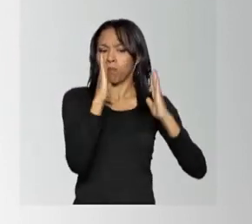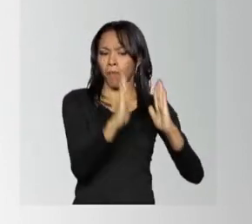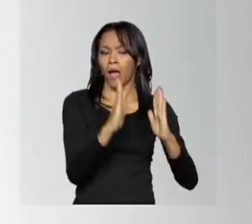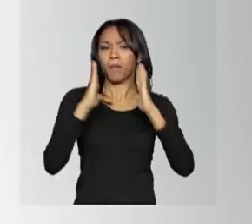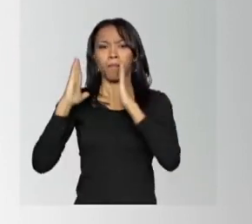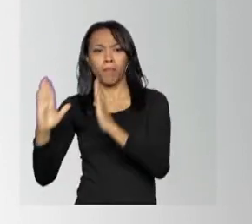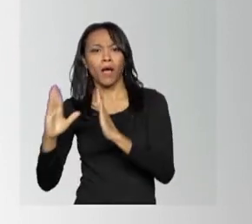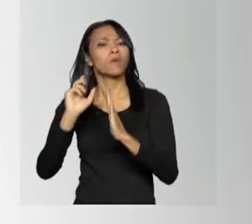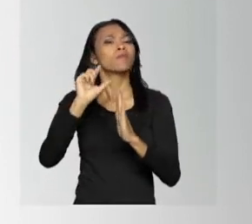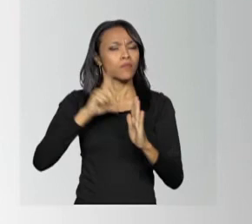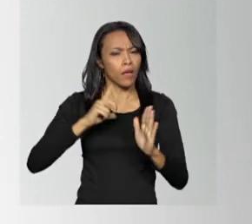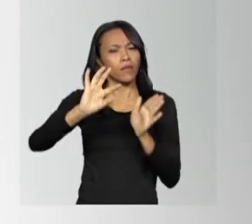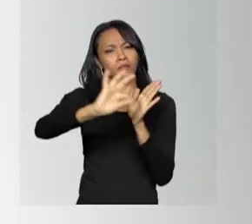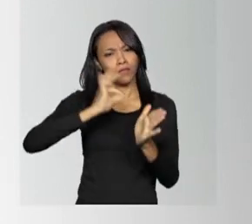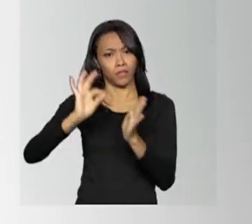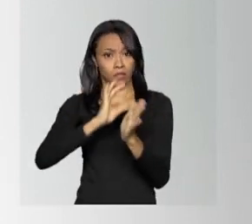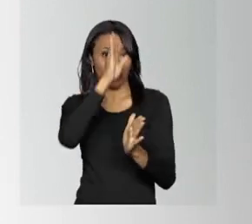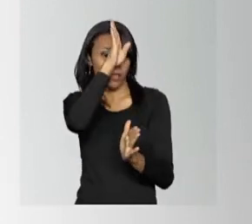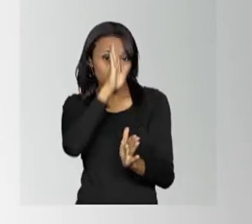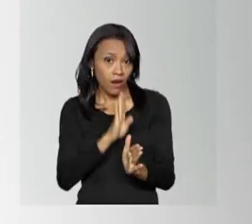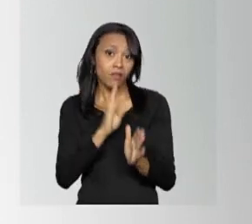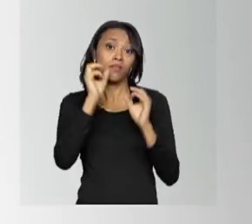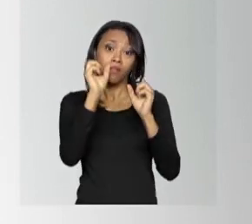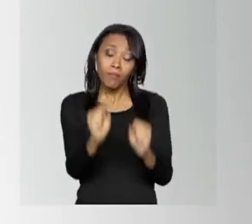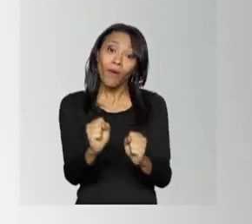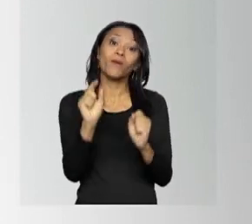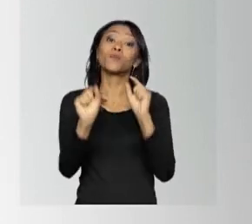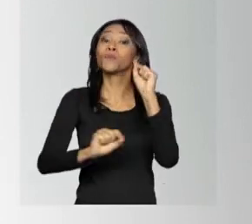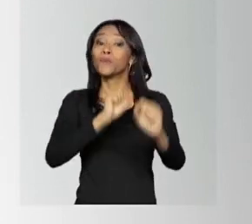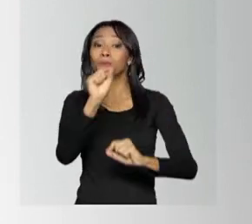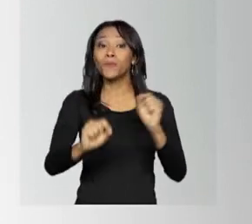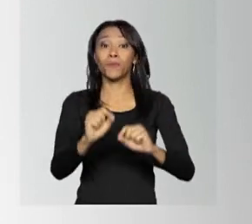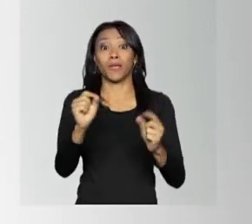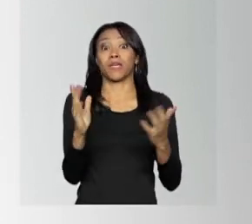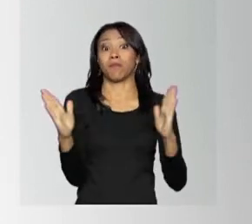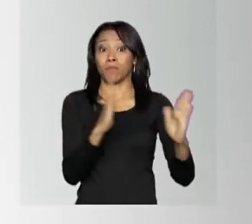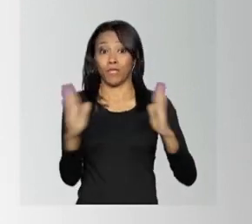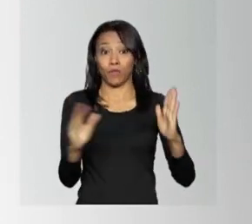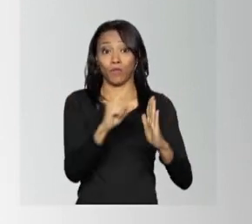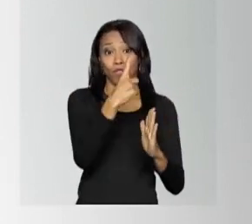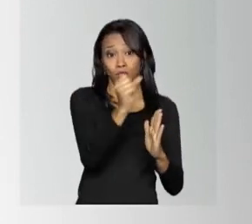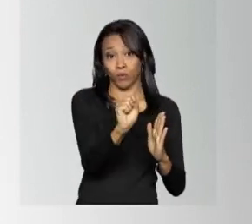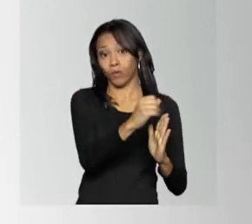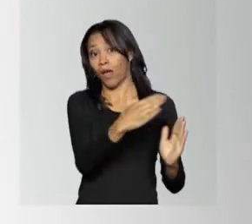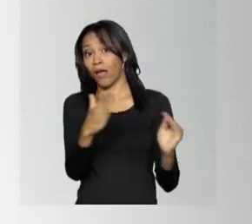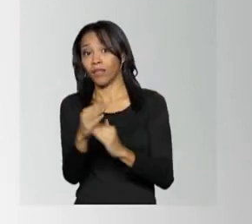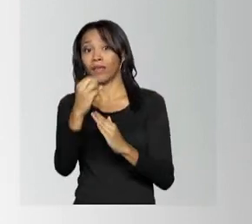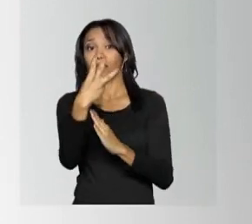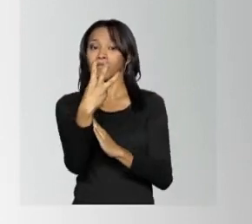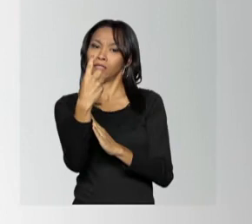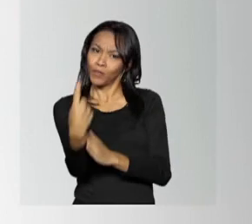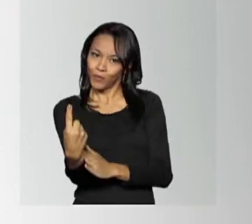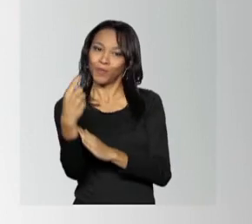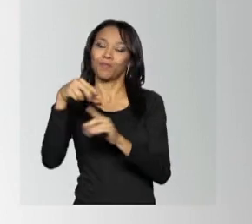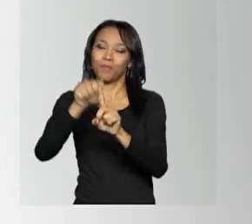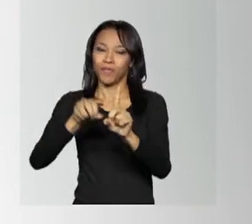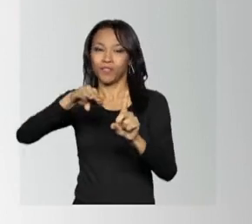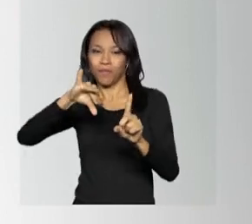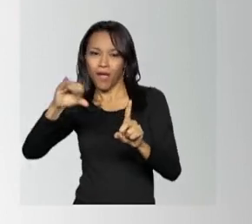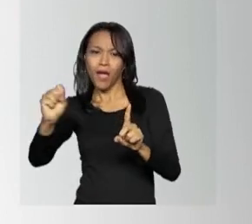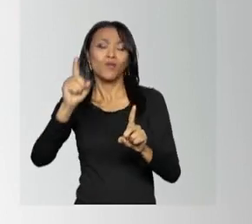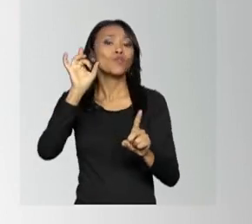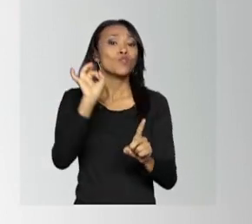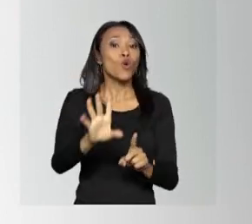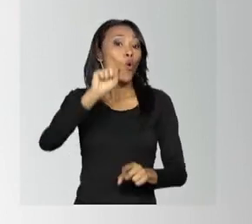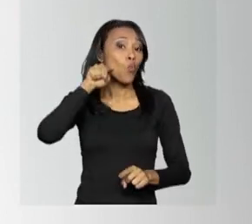etapas, tem inscrições gratuitas e podem ser feitas de 18 a 31 de maio. Pode ser escrito